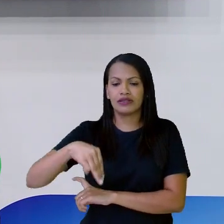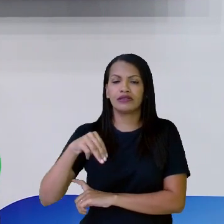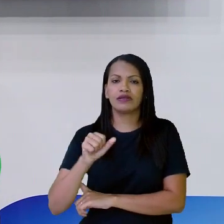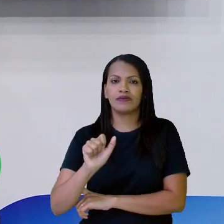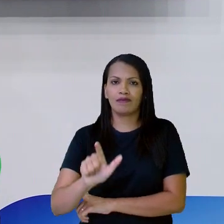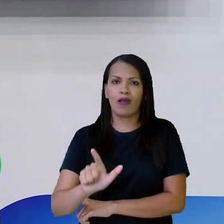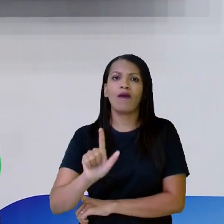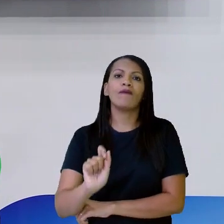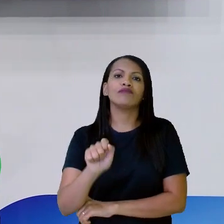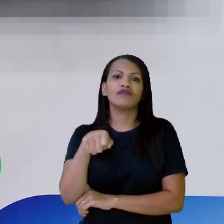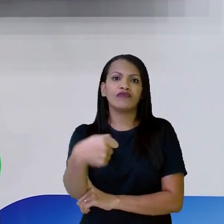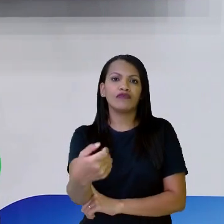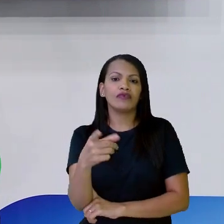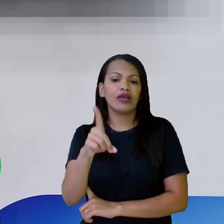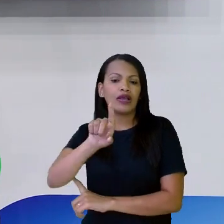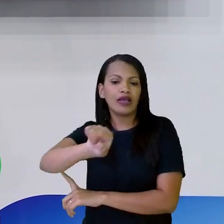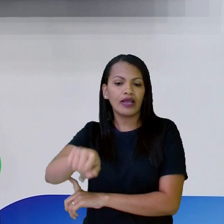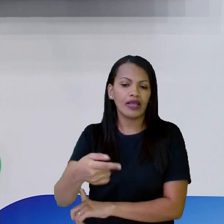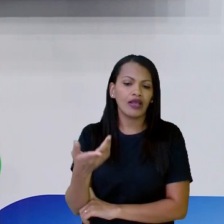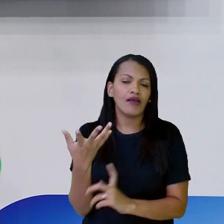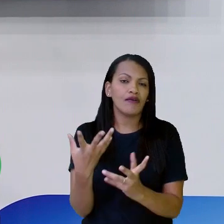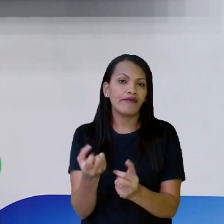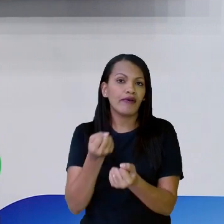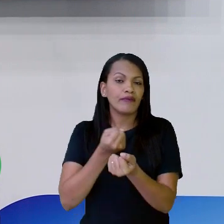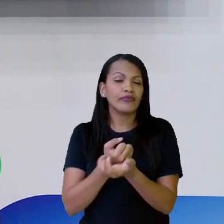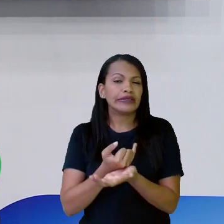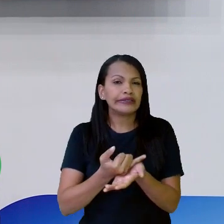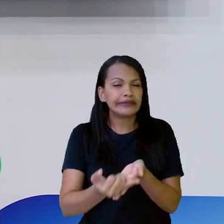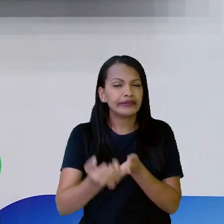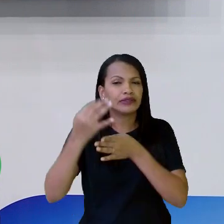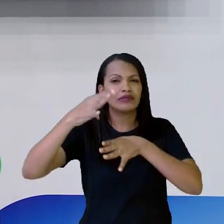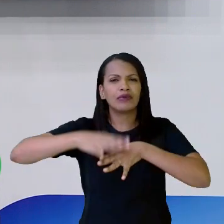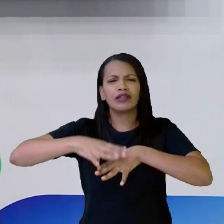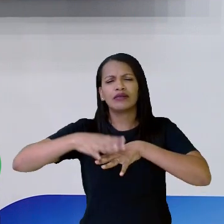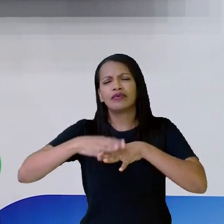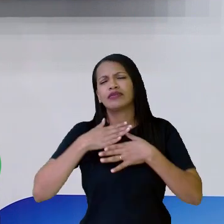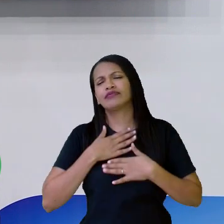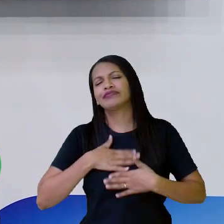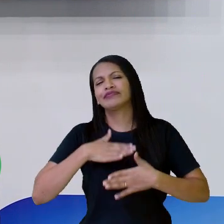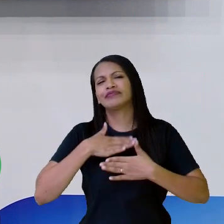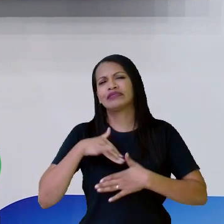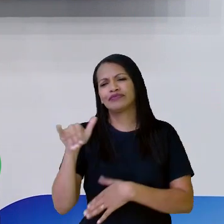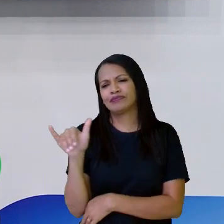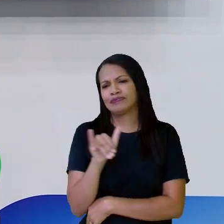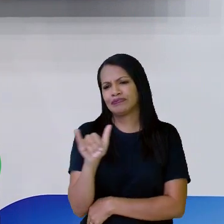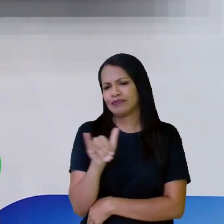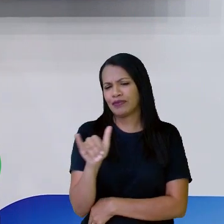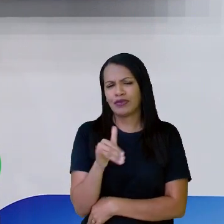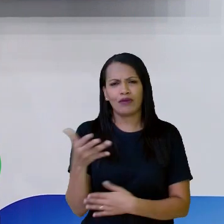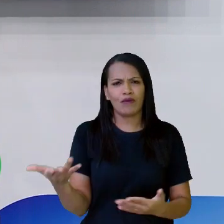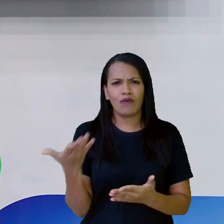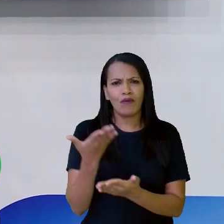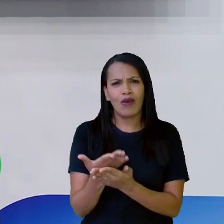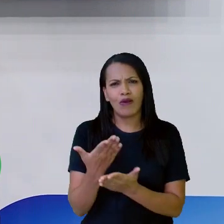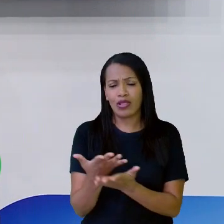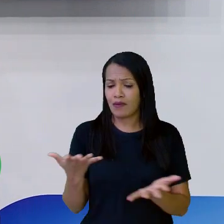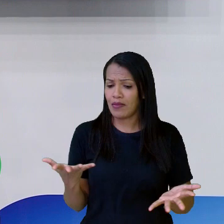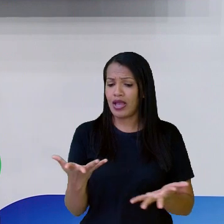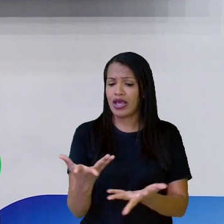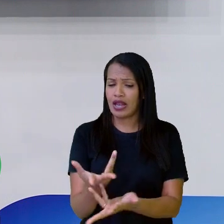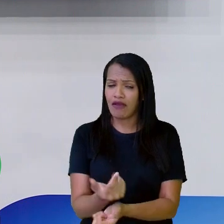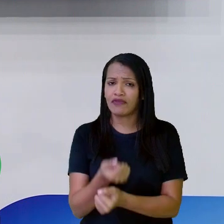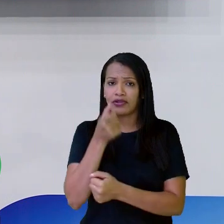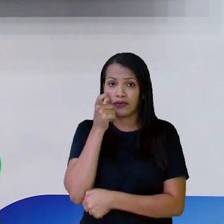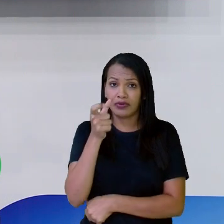né, aos assuntos de matemática de forma tranquila. Vai ser uma aula bem docinha e uma